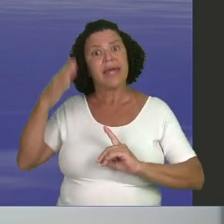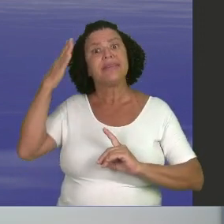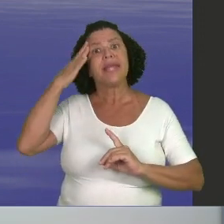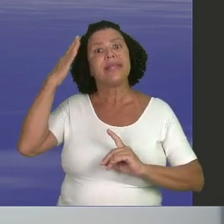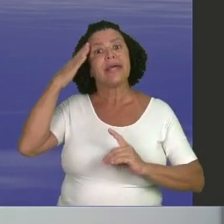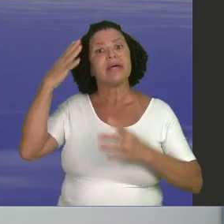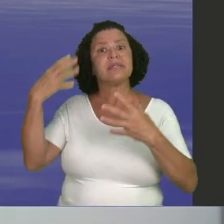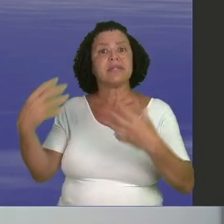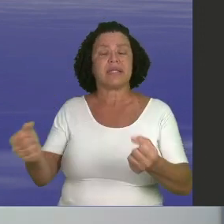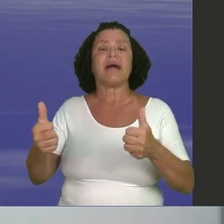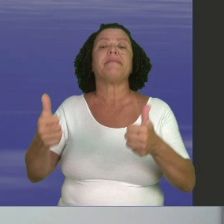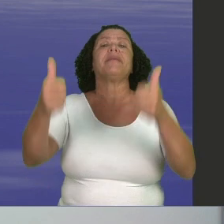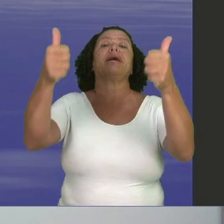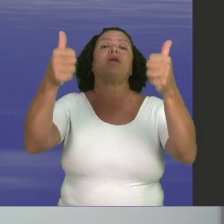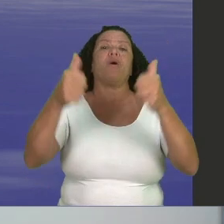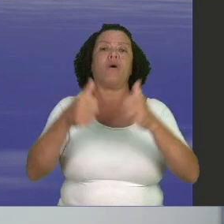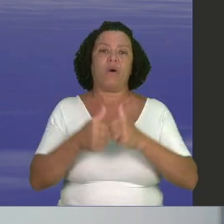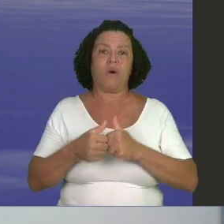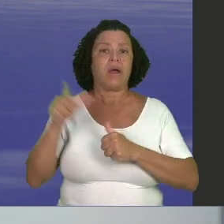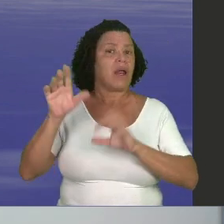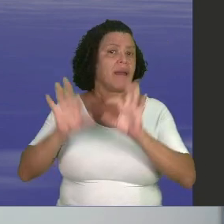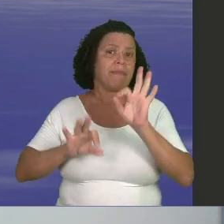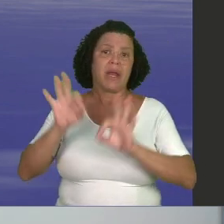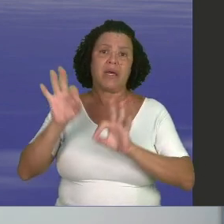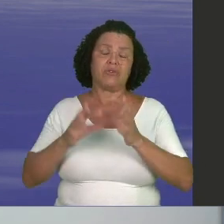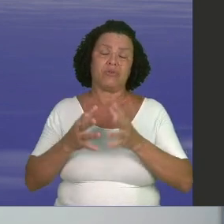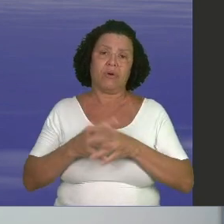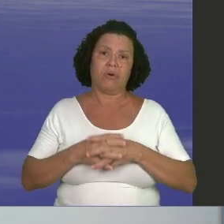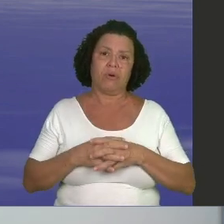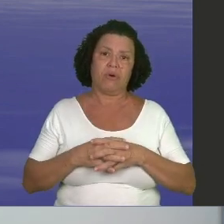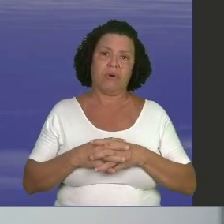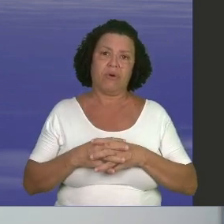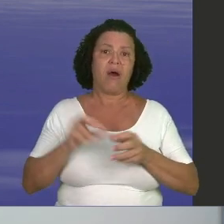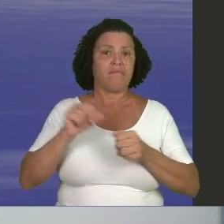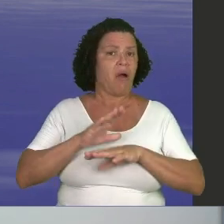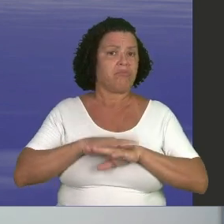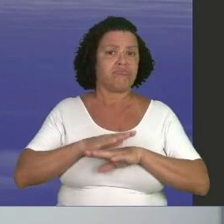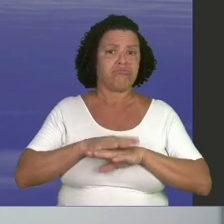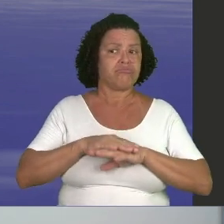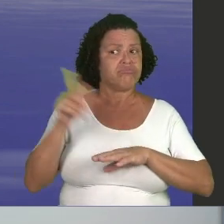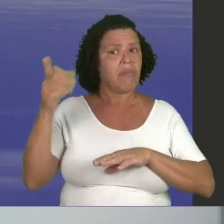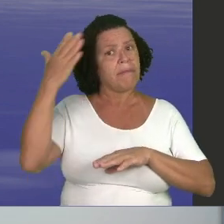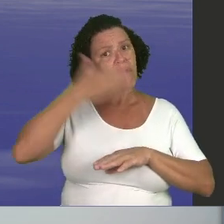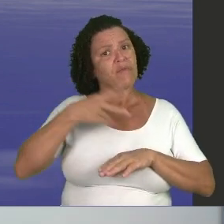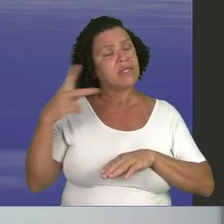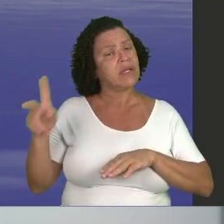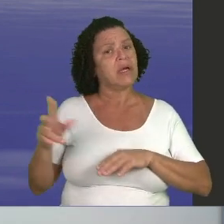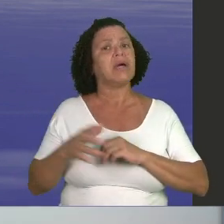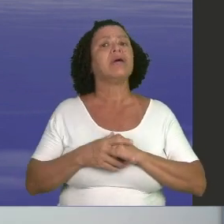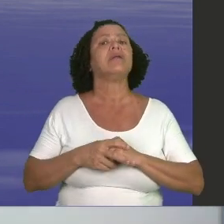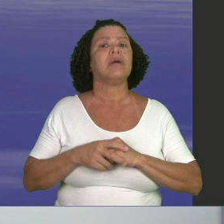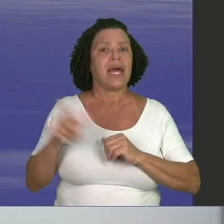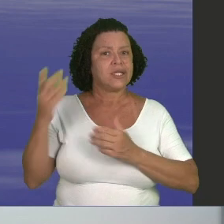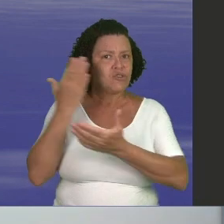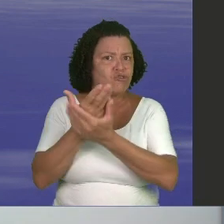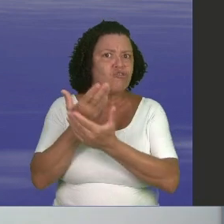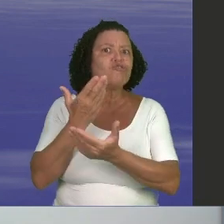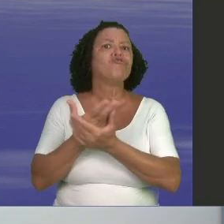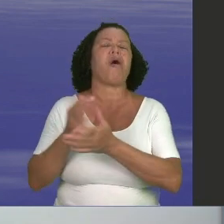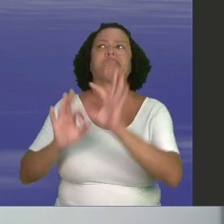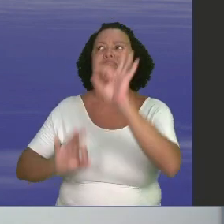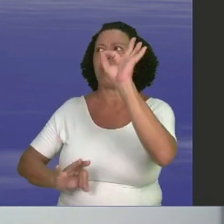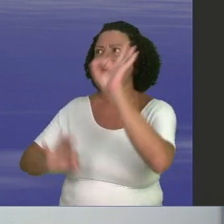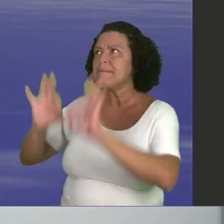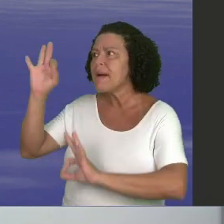aceitá-la melhor. Por quê? Porque ele planejou e está fazendo a sua provação. Ele estudou, planejou